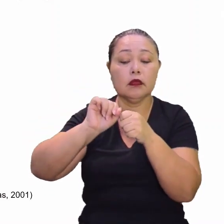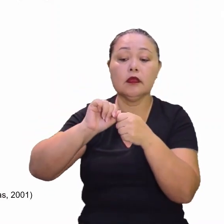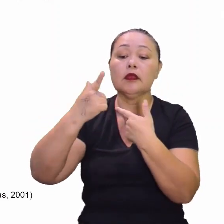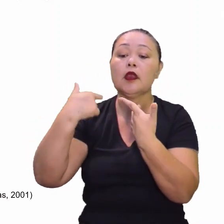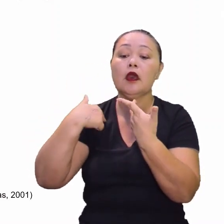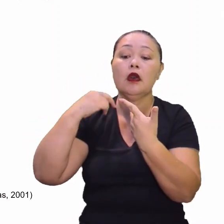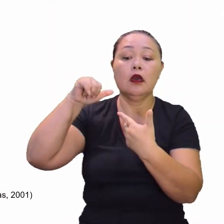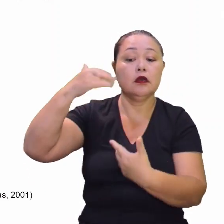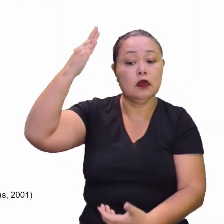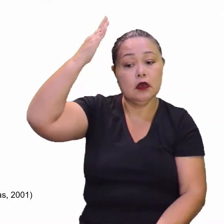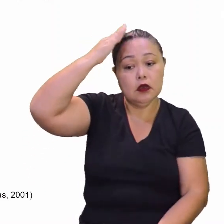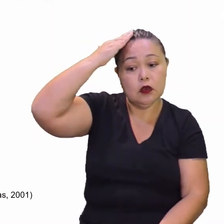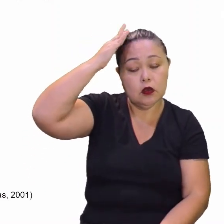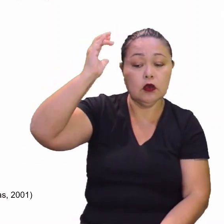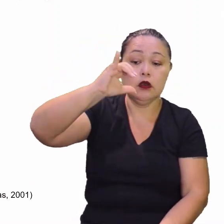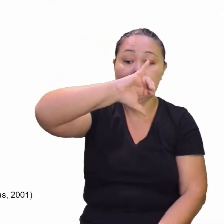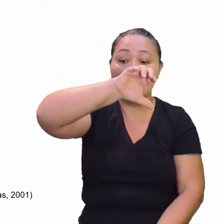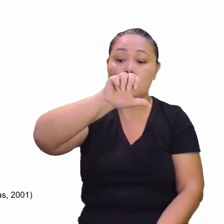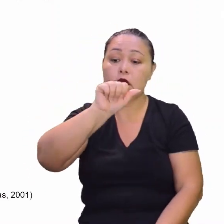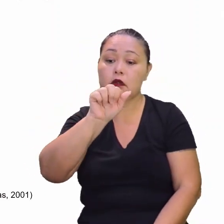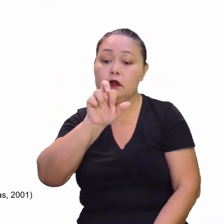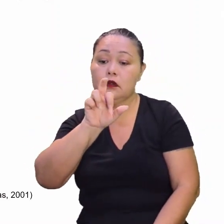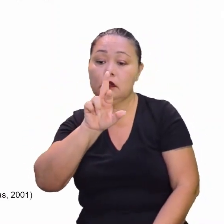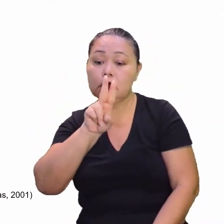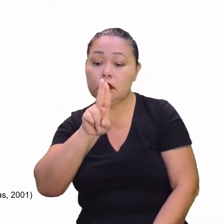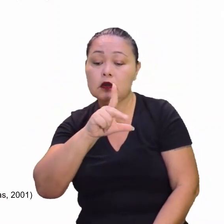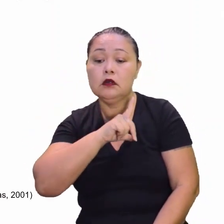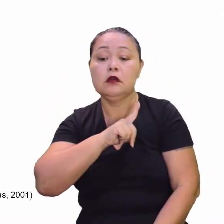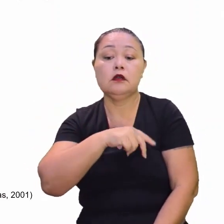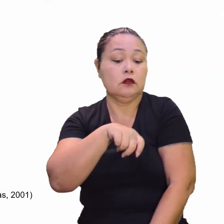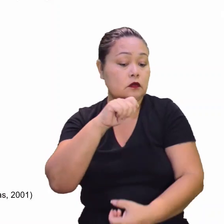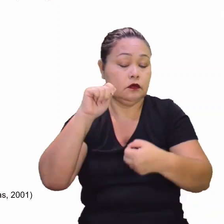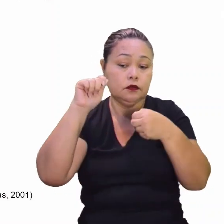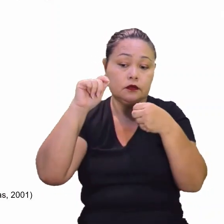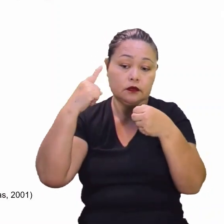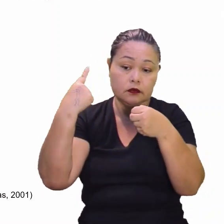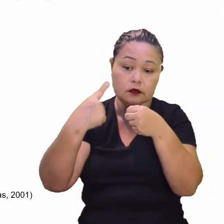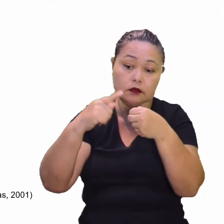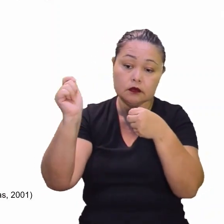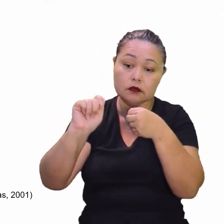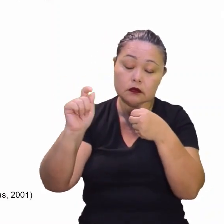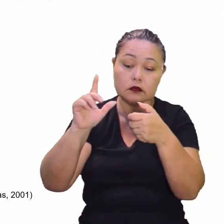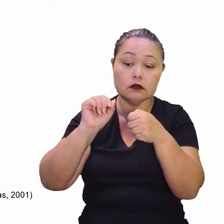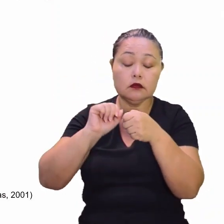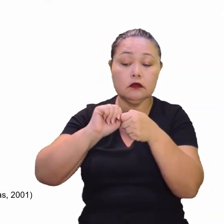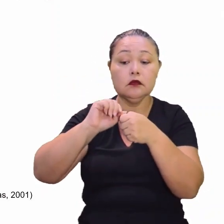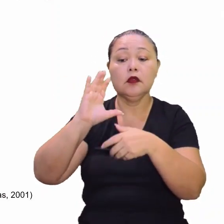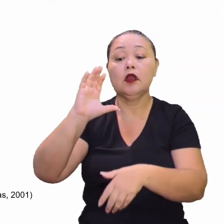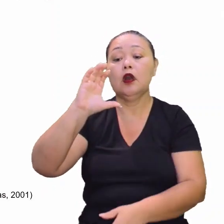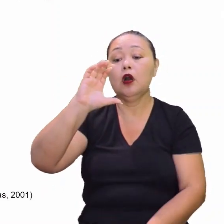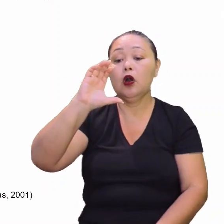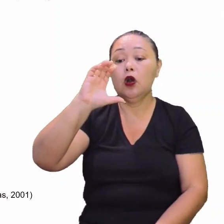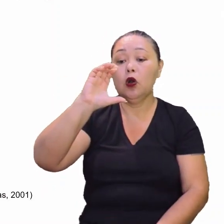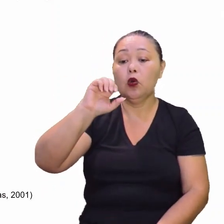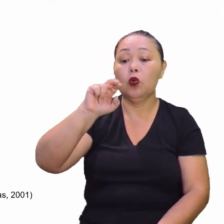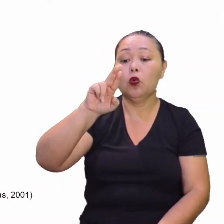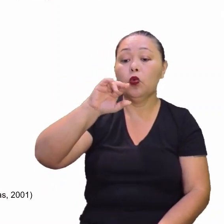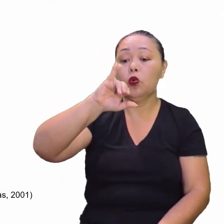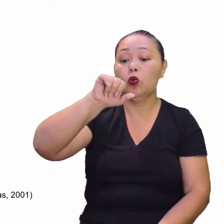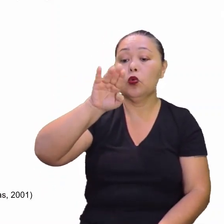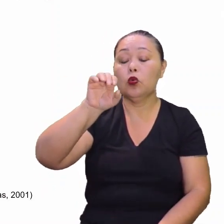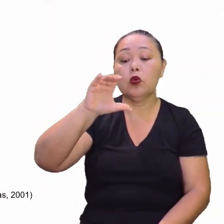Vale do Paraíso, Jaru, Ariquemes, Cujubim, Itapuã, até